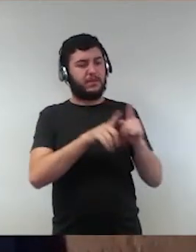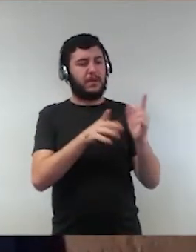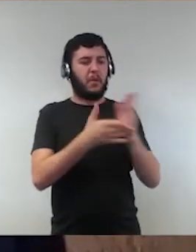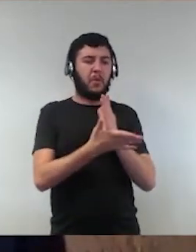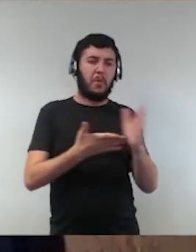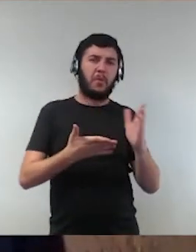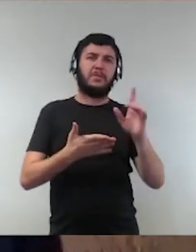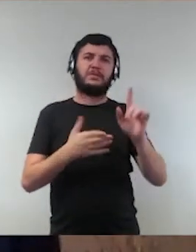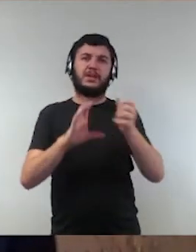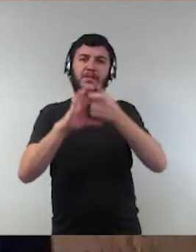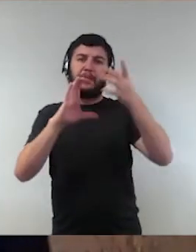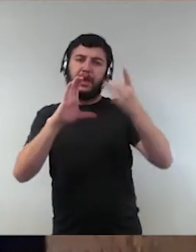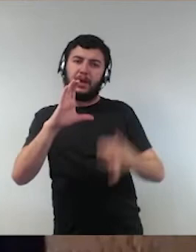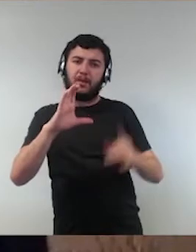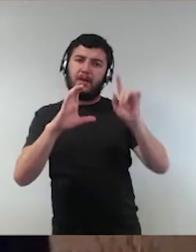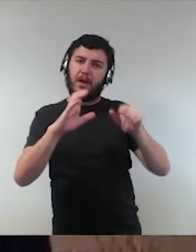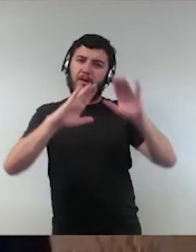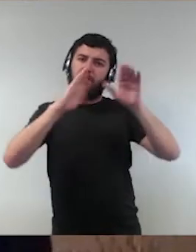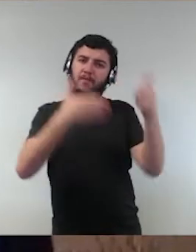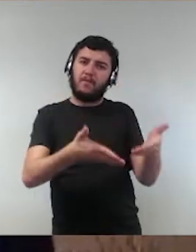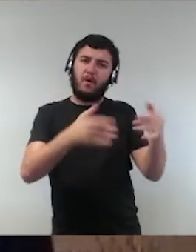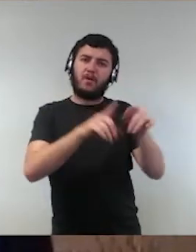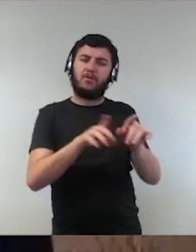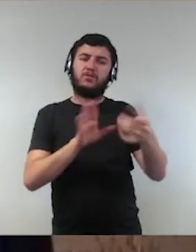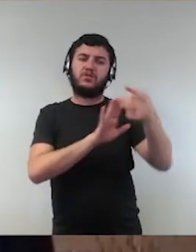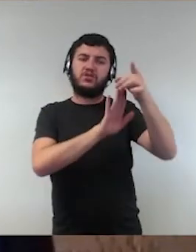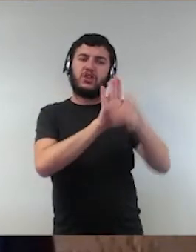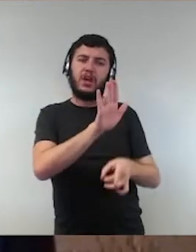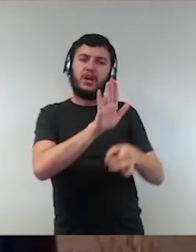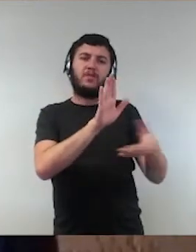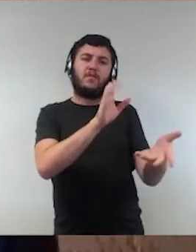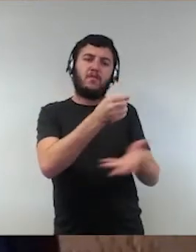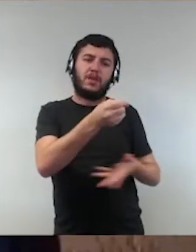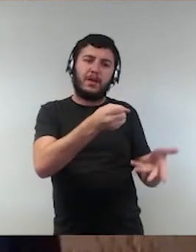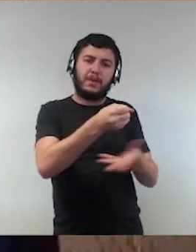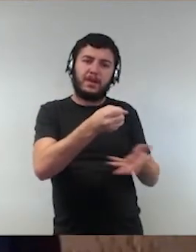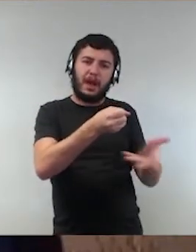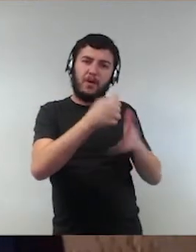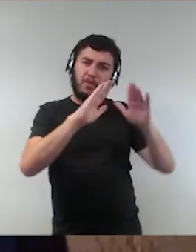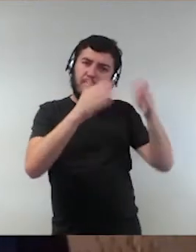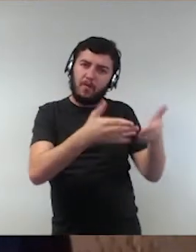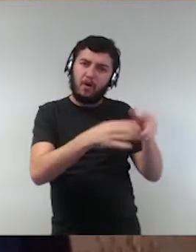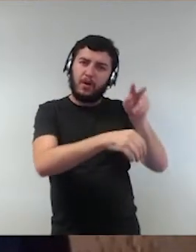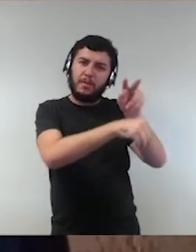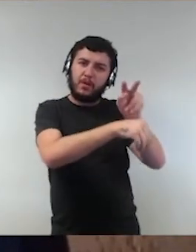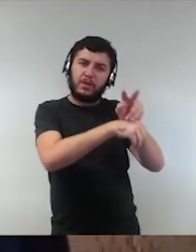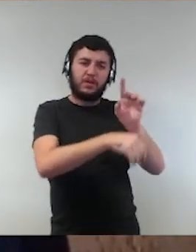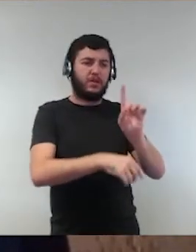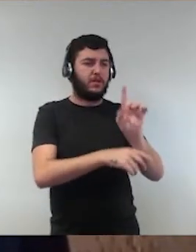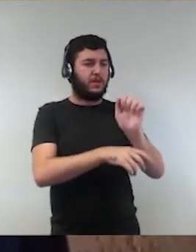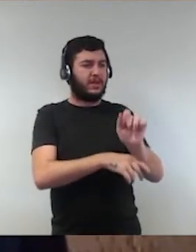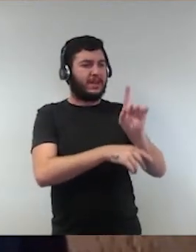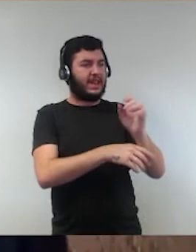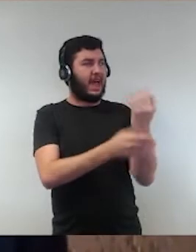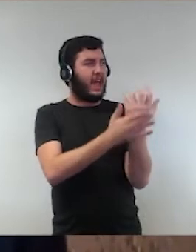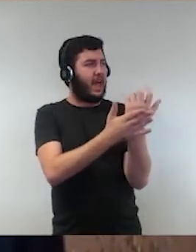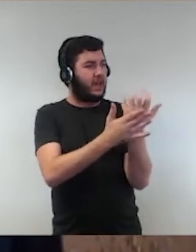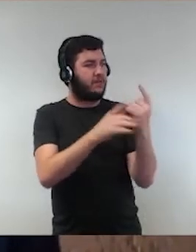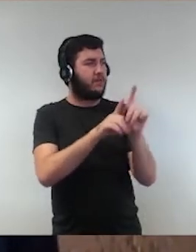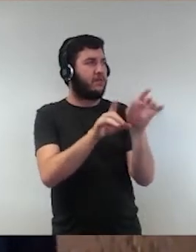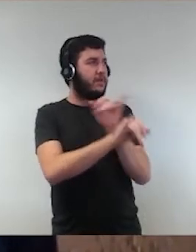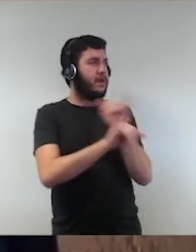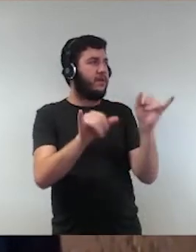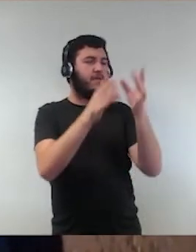características estruturantes do próprio direito fundamental à proteção de dados. O espírito do decreto 10.046 é